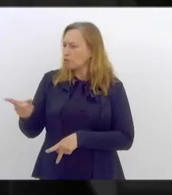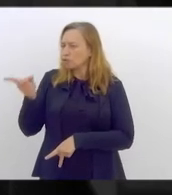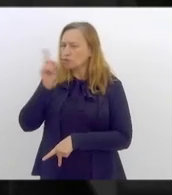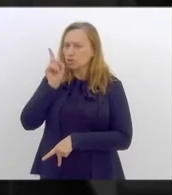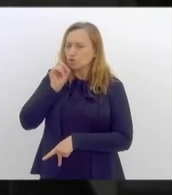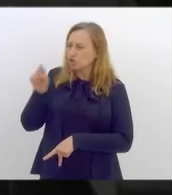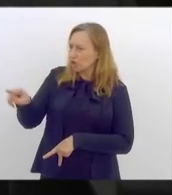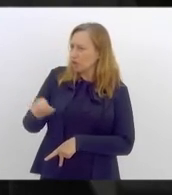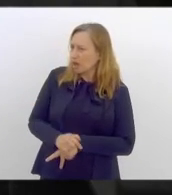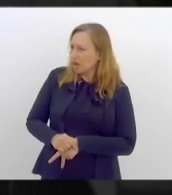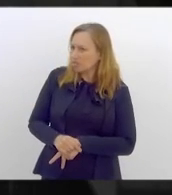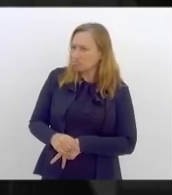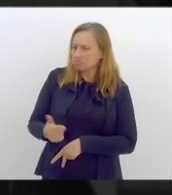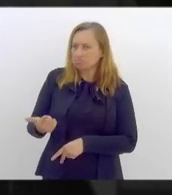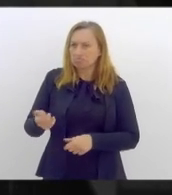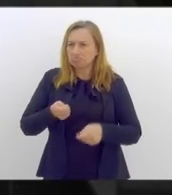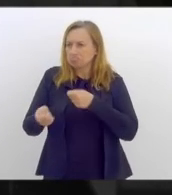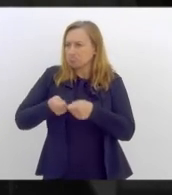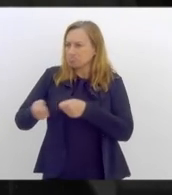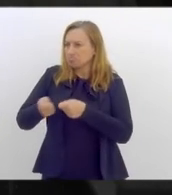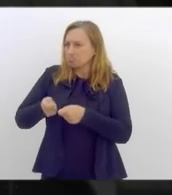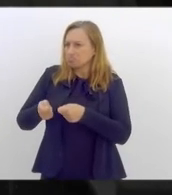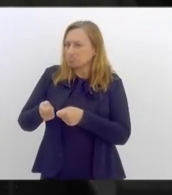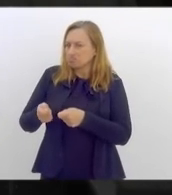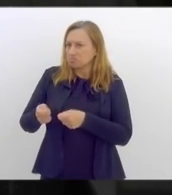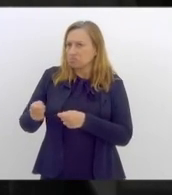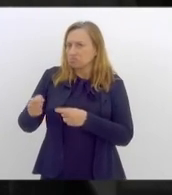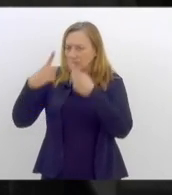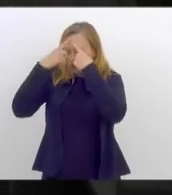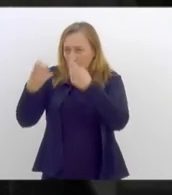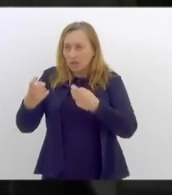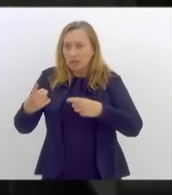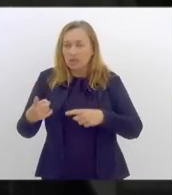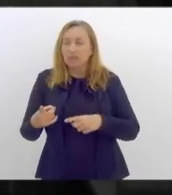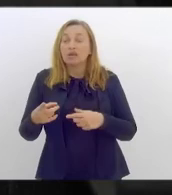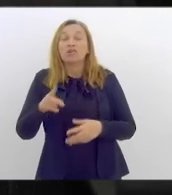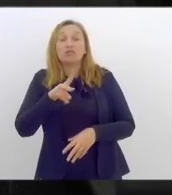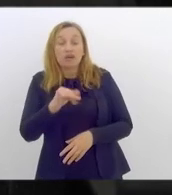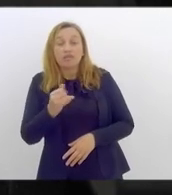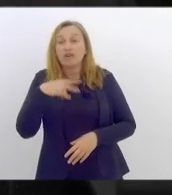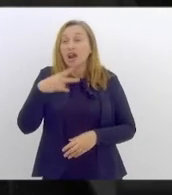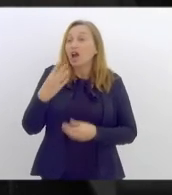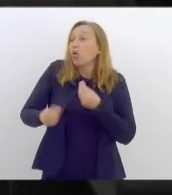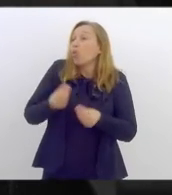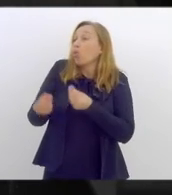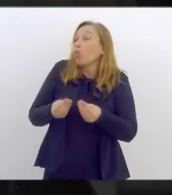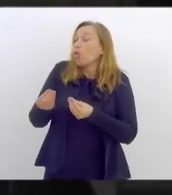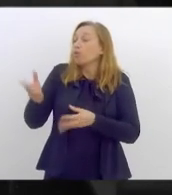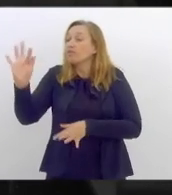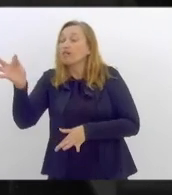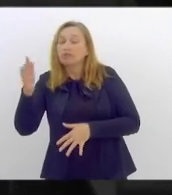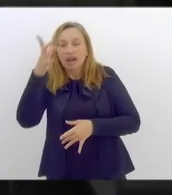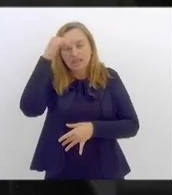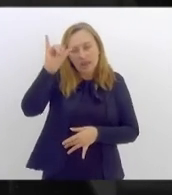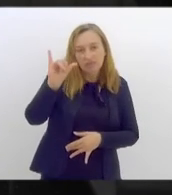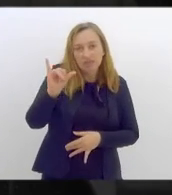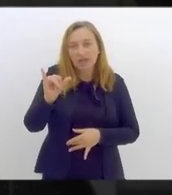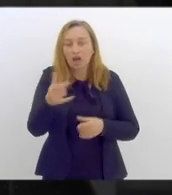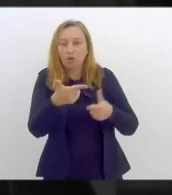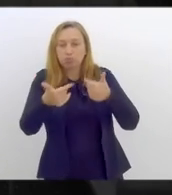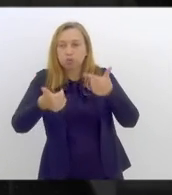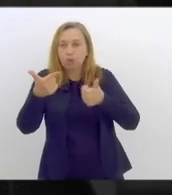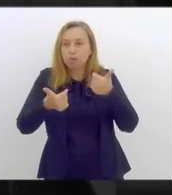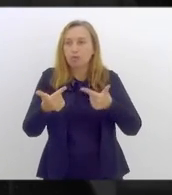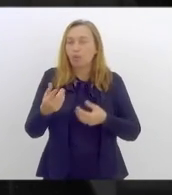polícia não consegue conter a espiral de violência Como eu disse mas vai ela dizer como que a comunidade da Souza Market Tem que evitar os tiros explicando